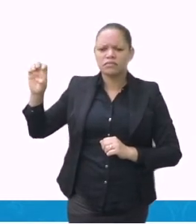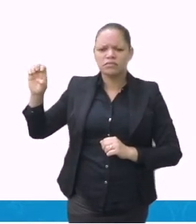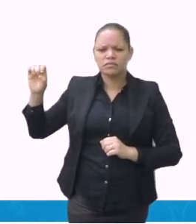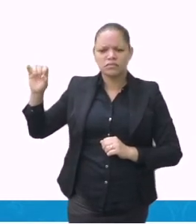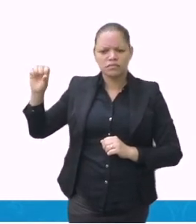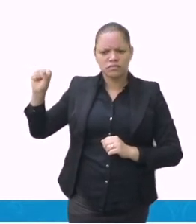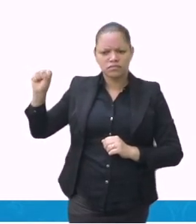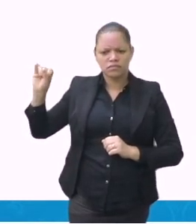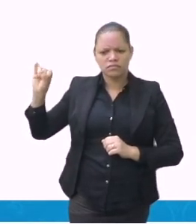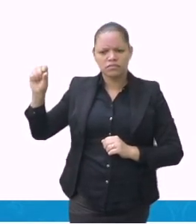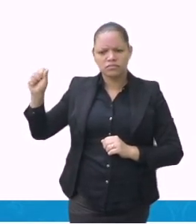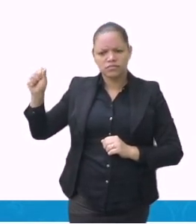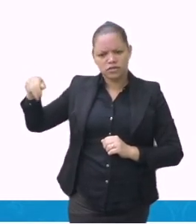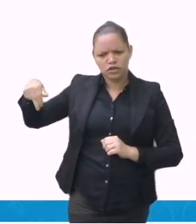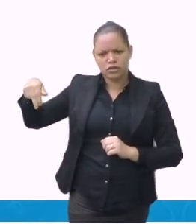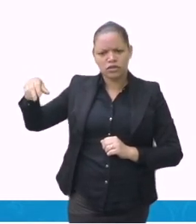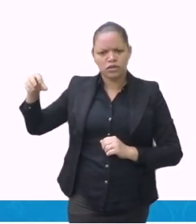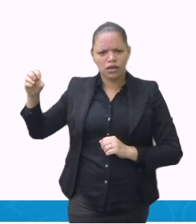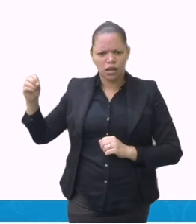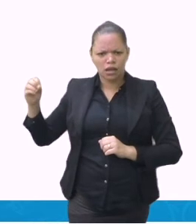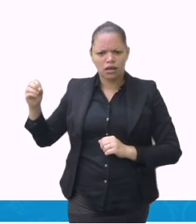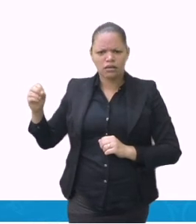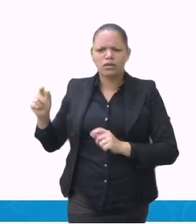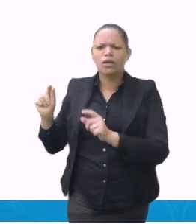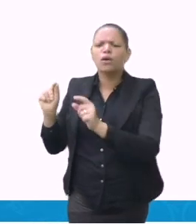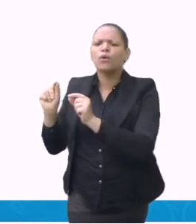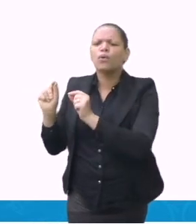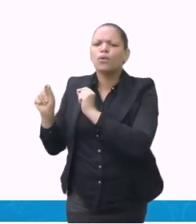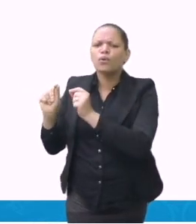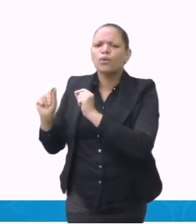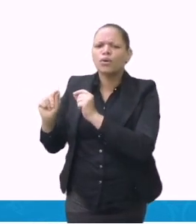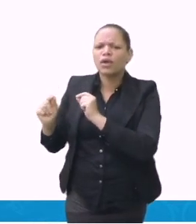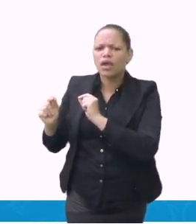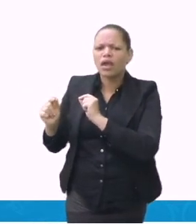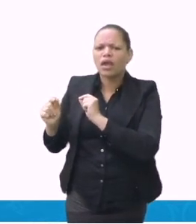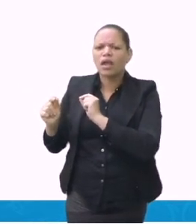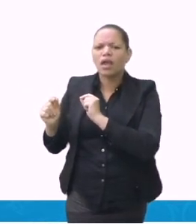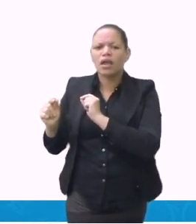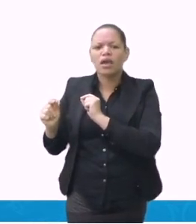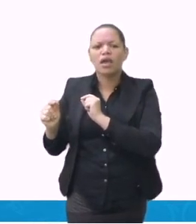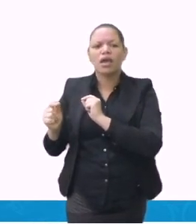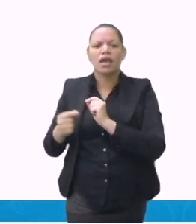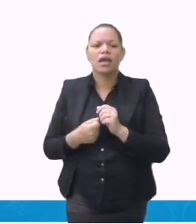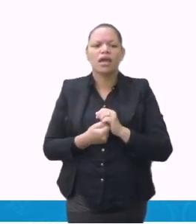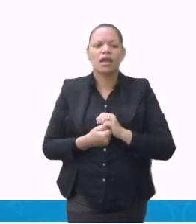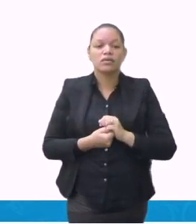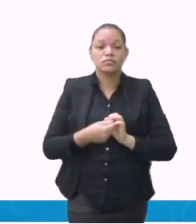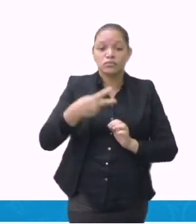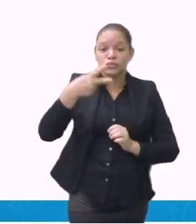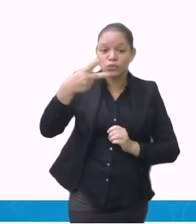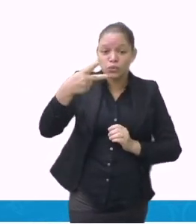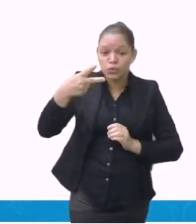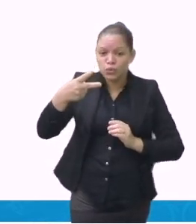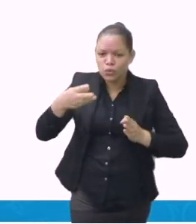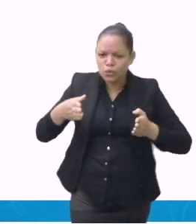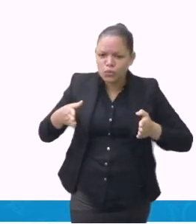origem. Lembrando que perpendicular, elas vão passar entre elas, ok? Que são chamadas de